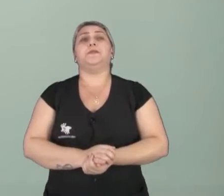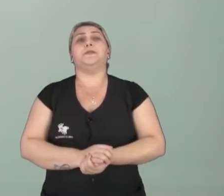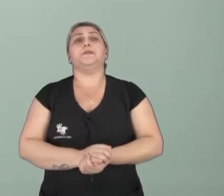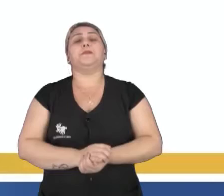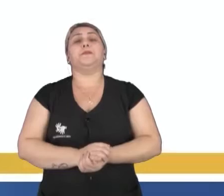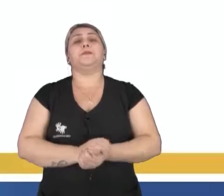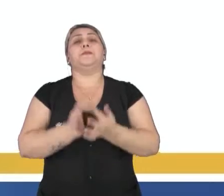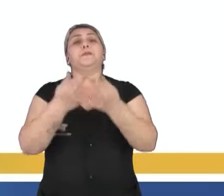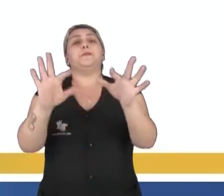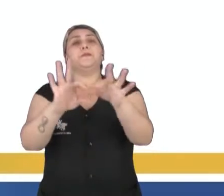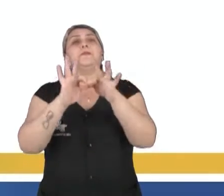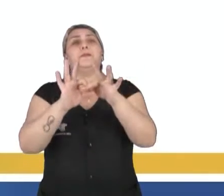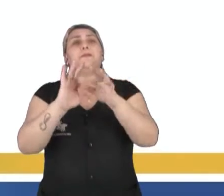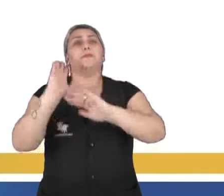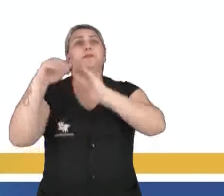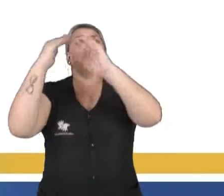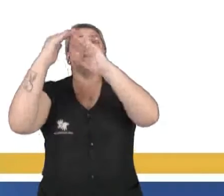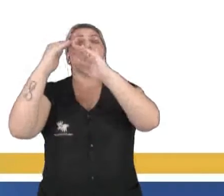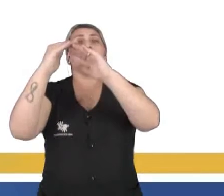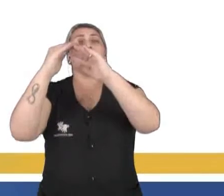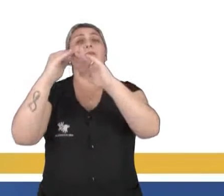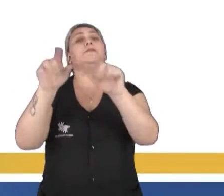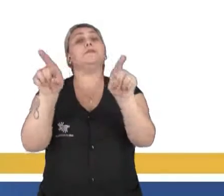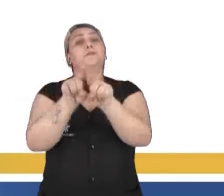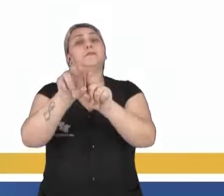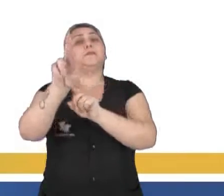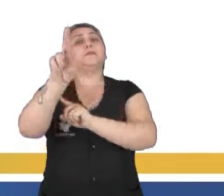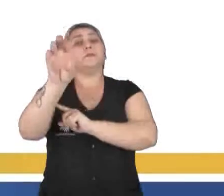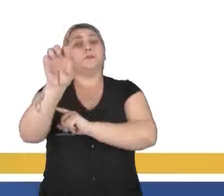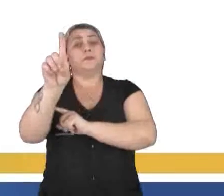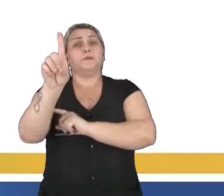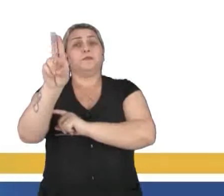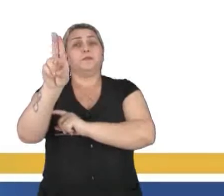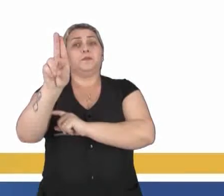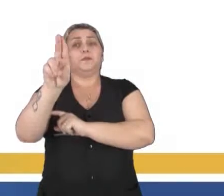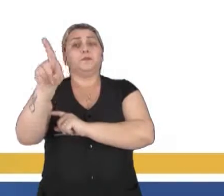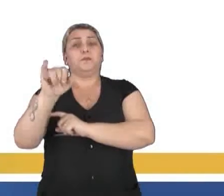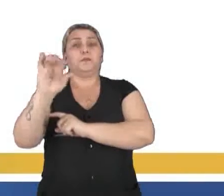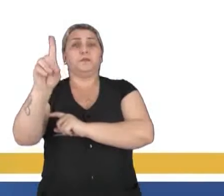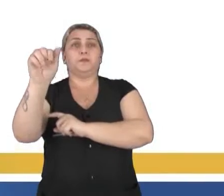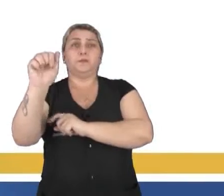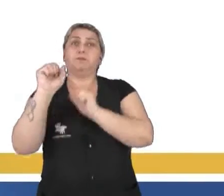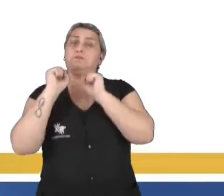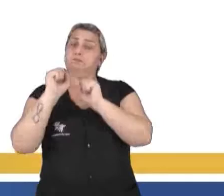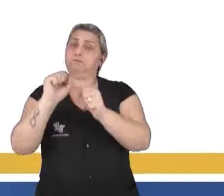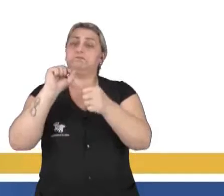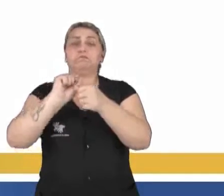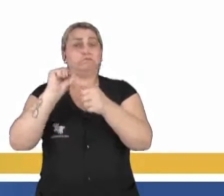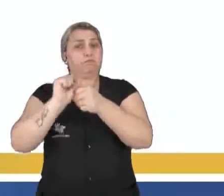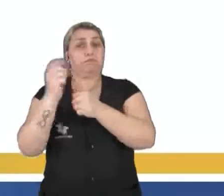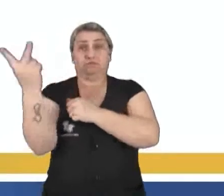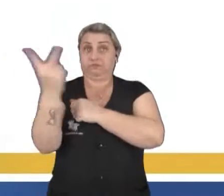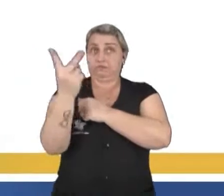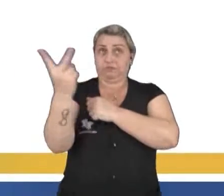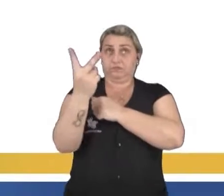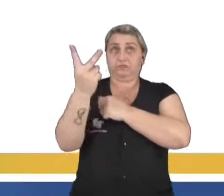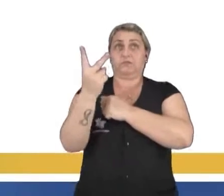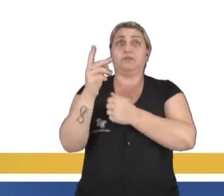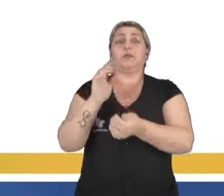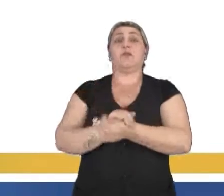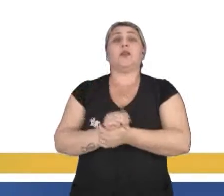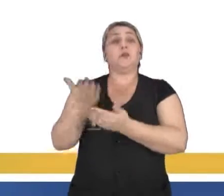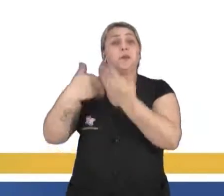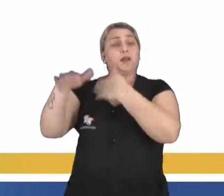e é orações desenvolvidas e reduzidas as orações subordinadas adjetivas elas podem ser desenvolvidos ou reduzidas